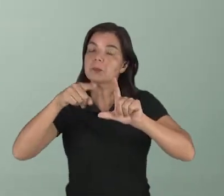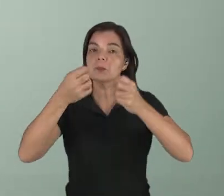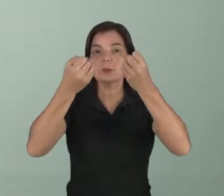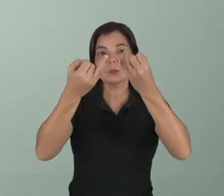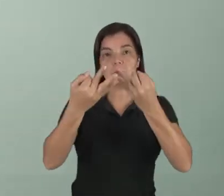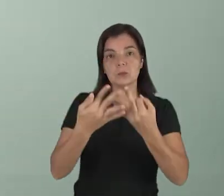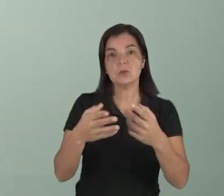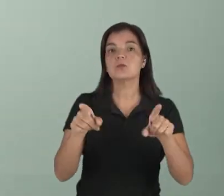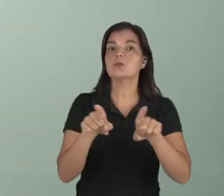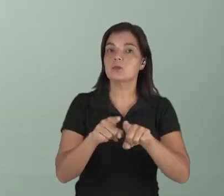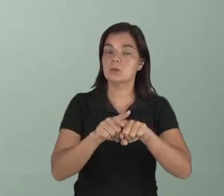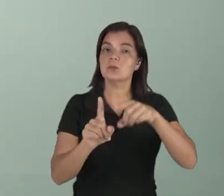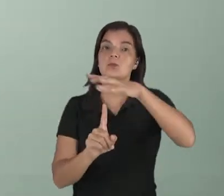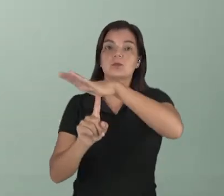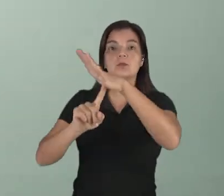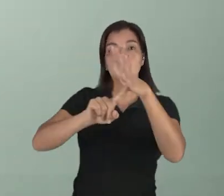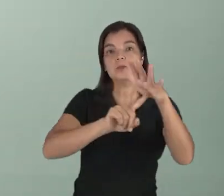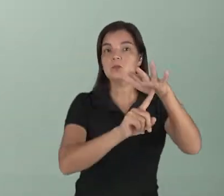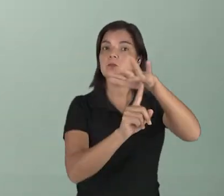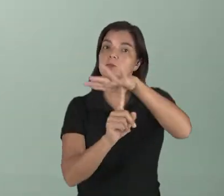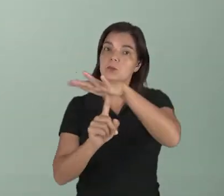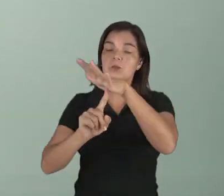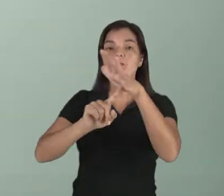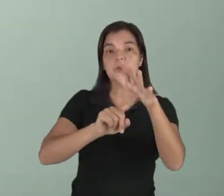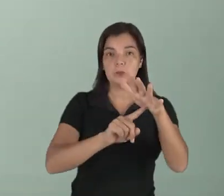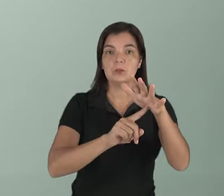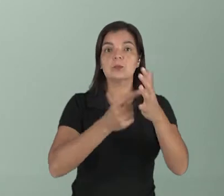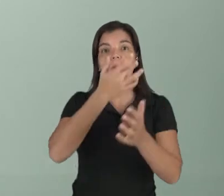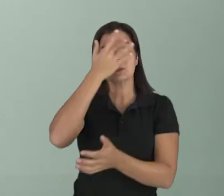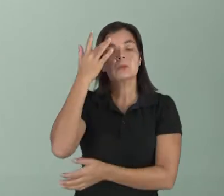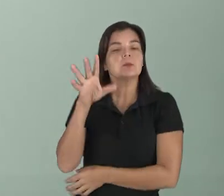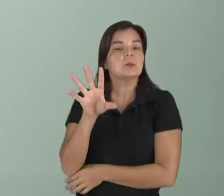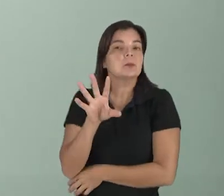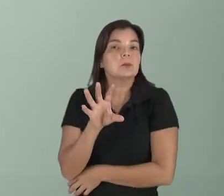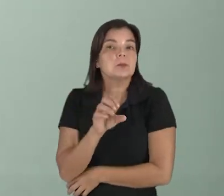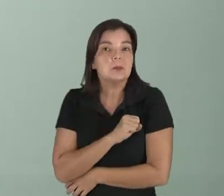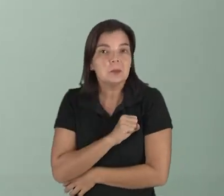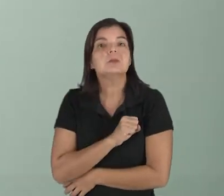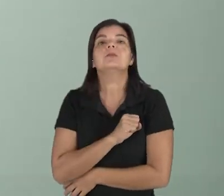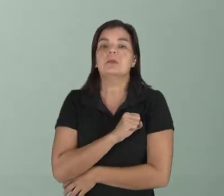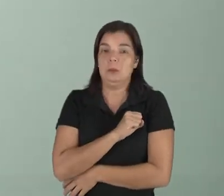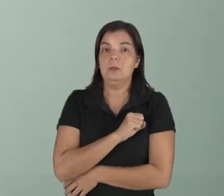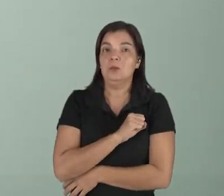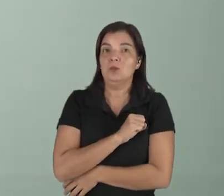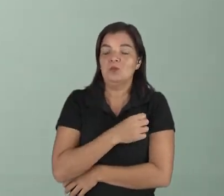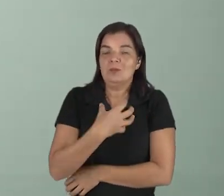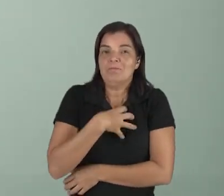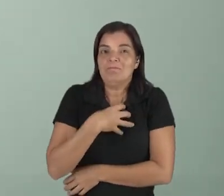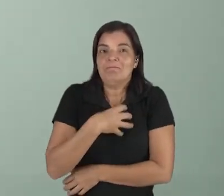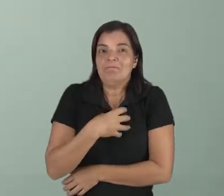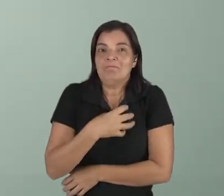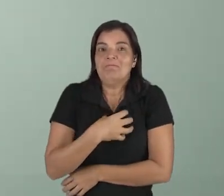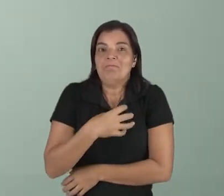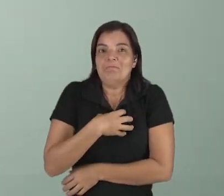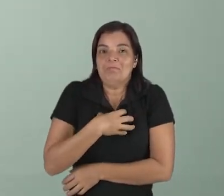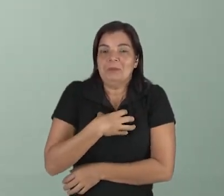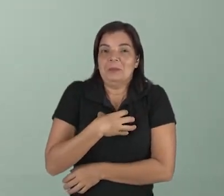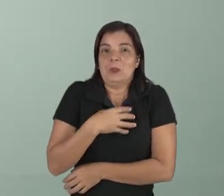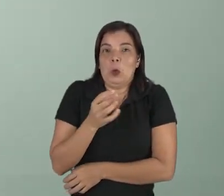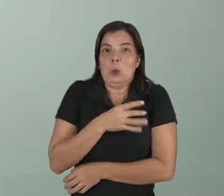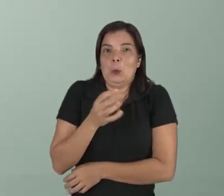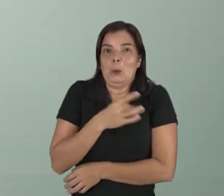falar. E o paraquedismo é aquele para aqueles amantes de adrenalina, de sentir aquele friozinho